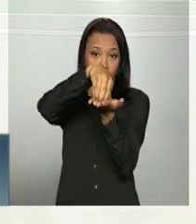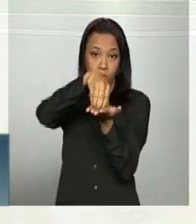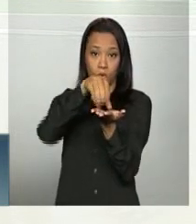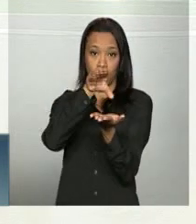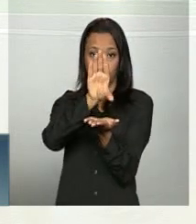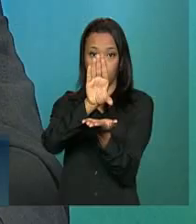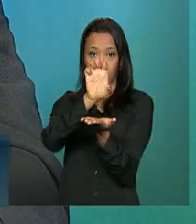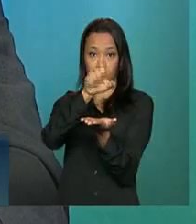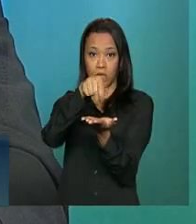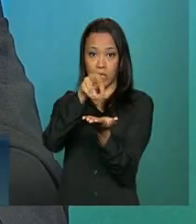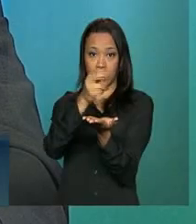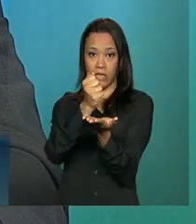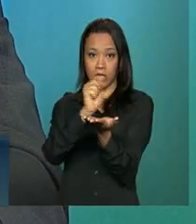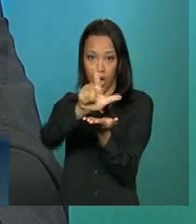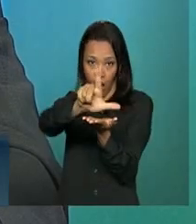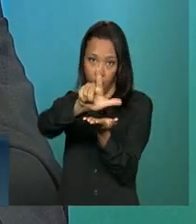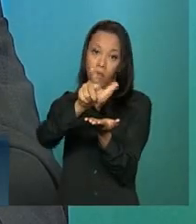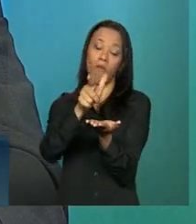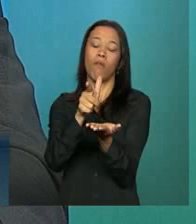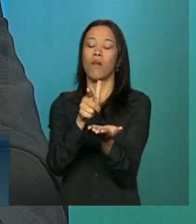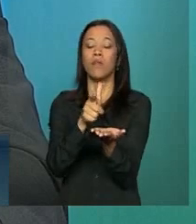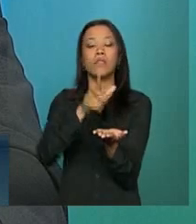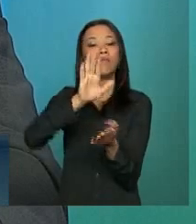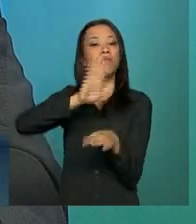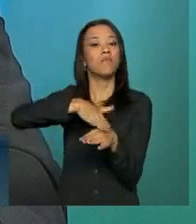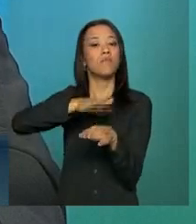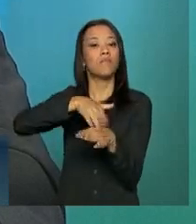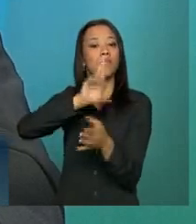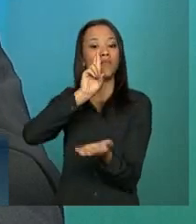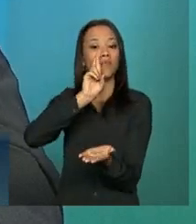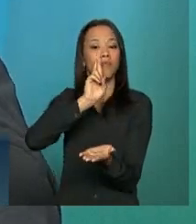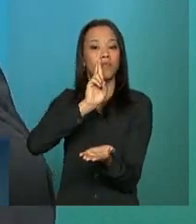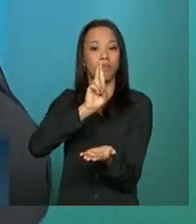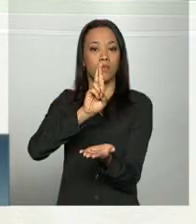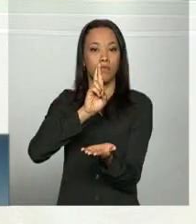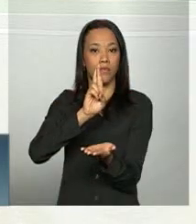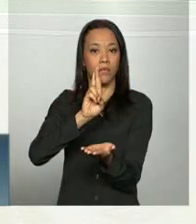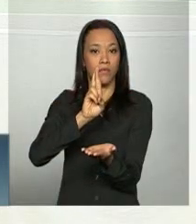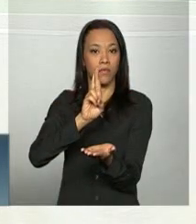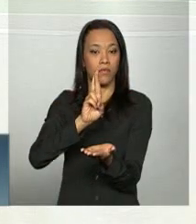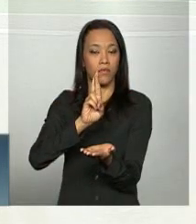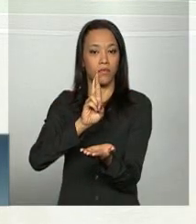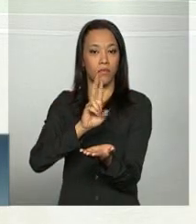e consistência no seu papel.